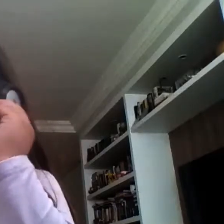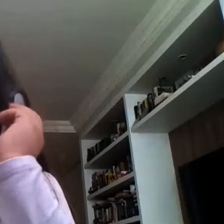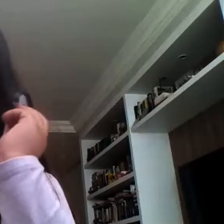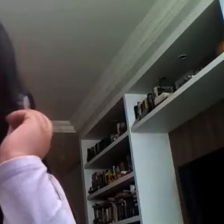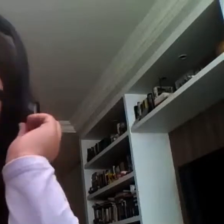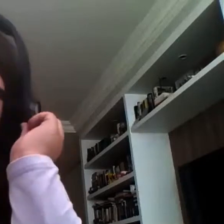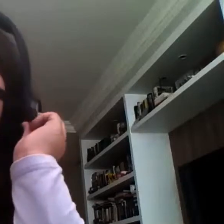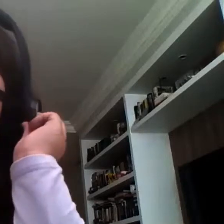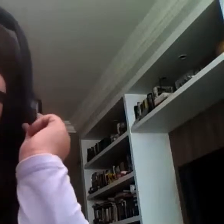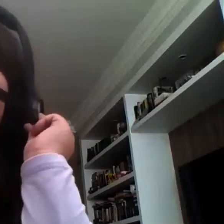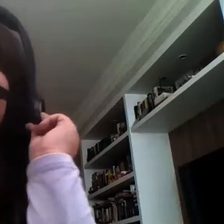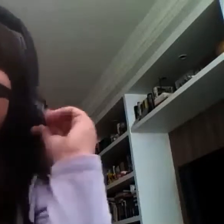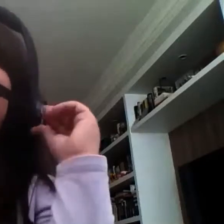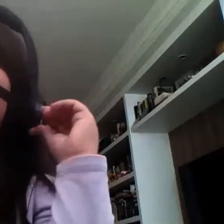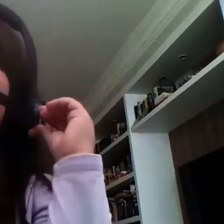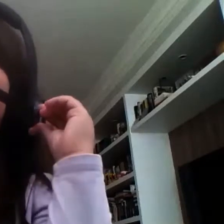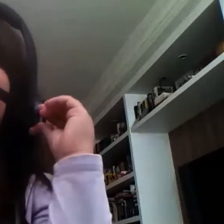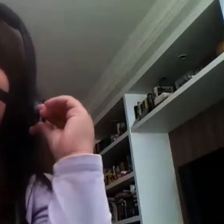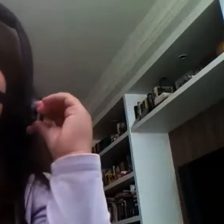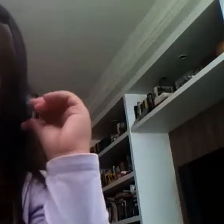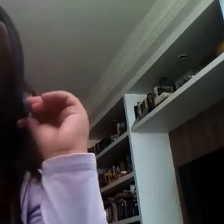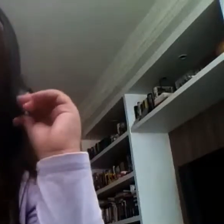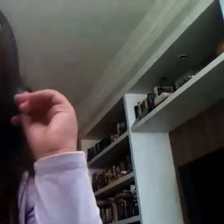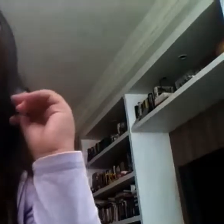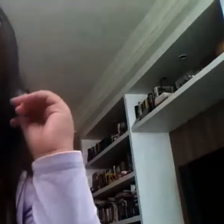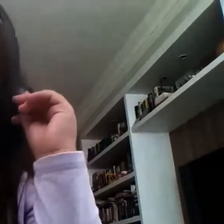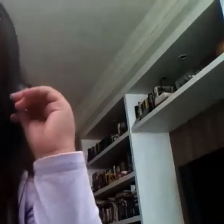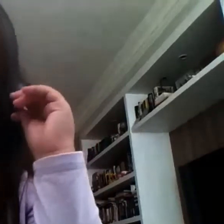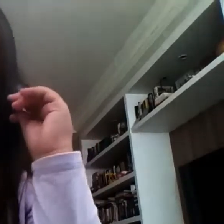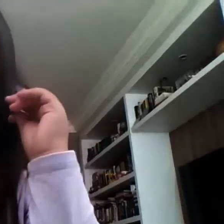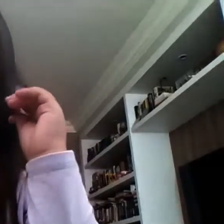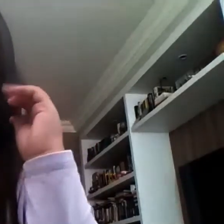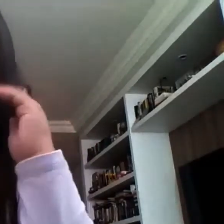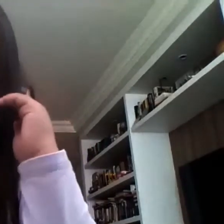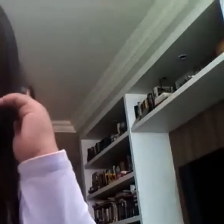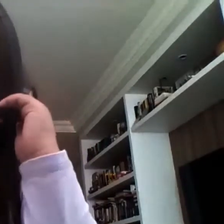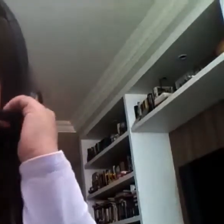à casa da vovó, os dois jogam dominó.